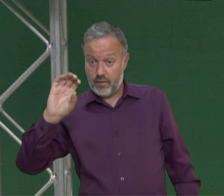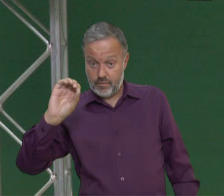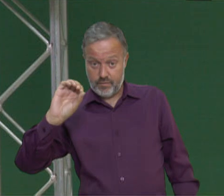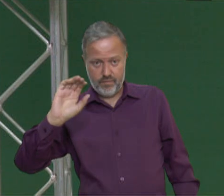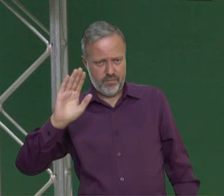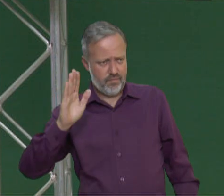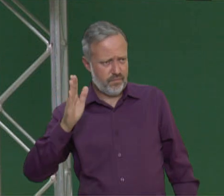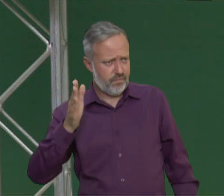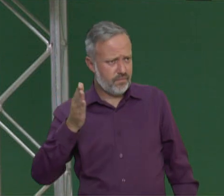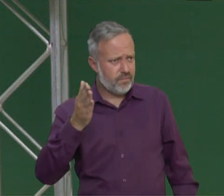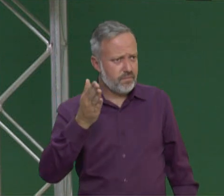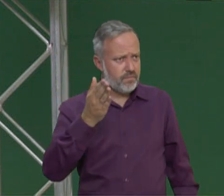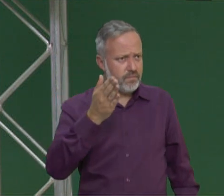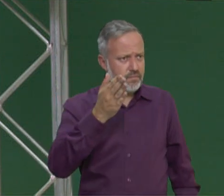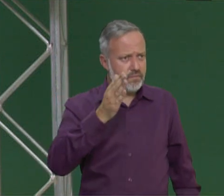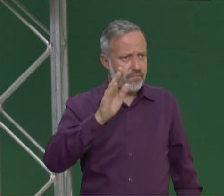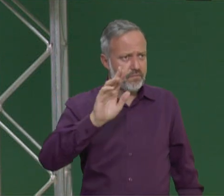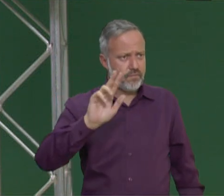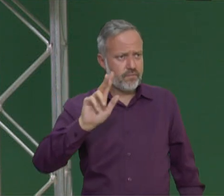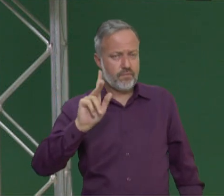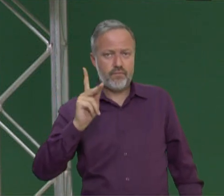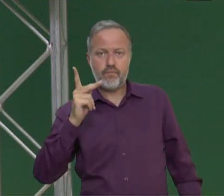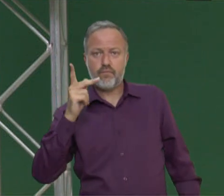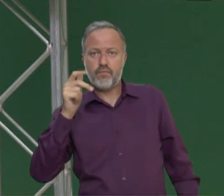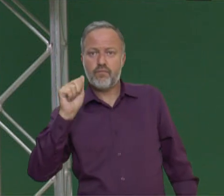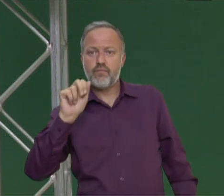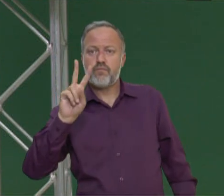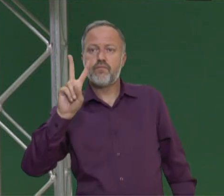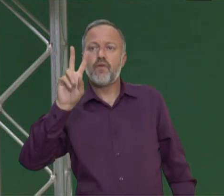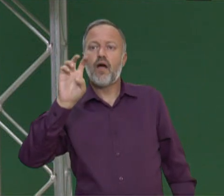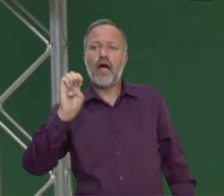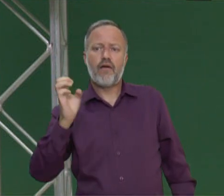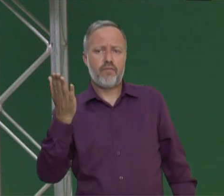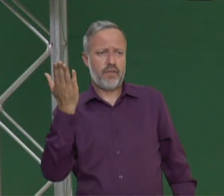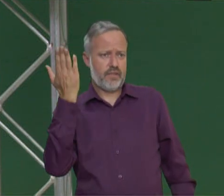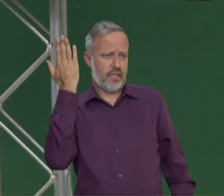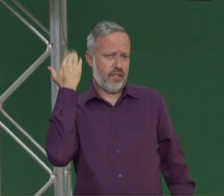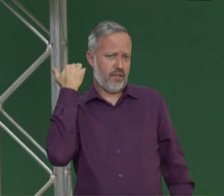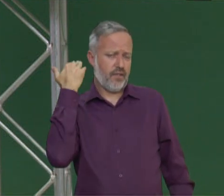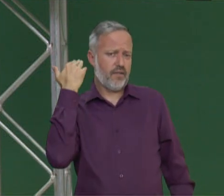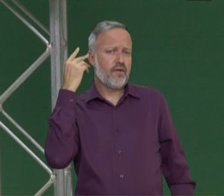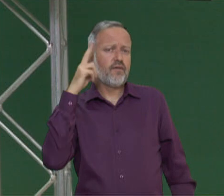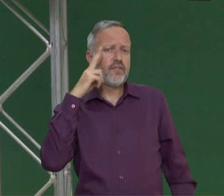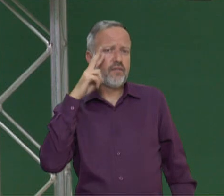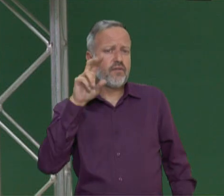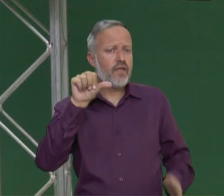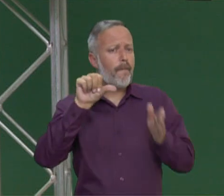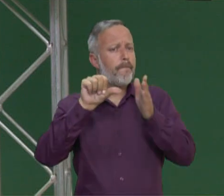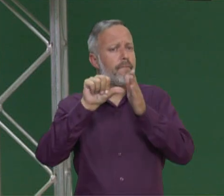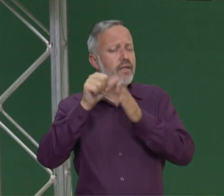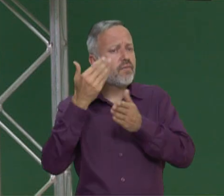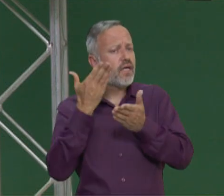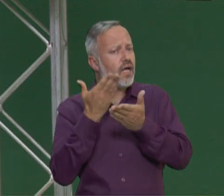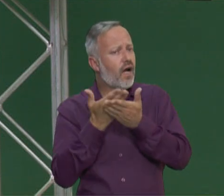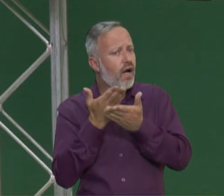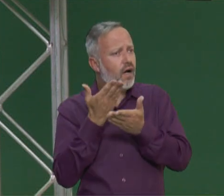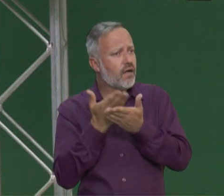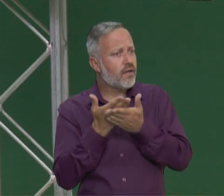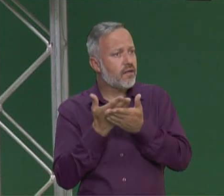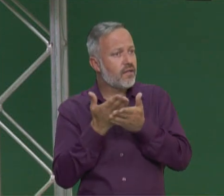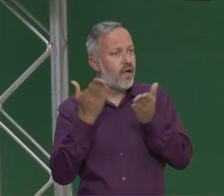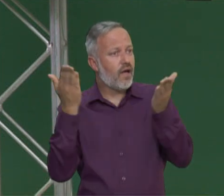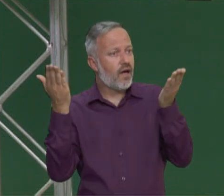had, aquele mesmo que você viu na primeira aula de Past Perfect, só que agora ele vai vir com o